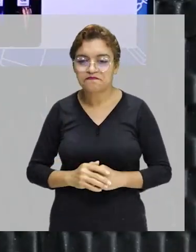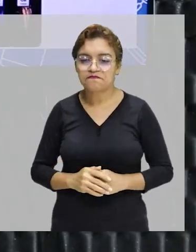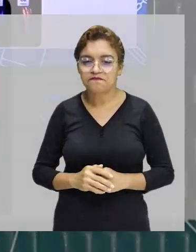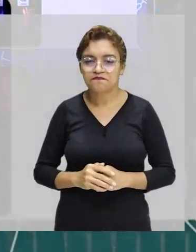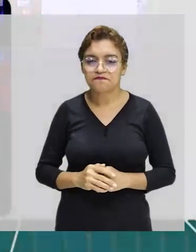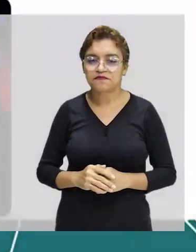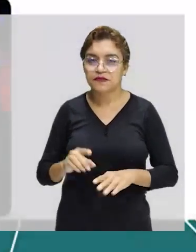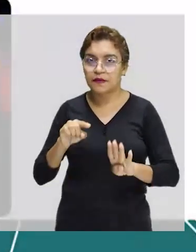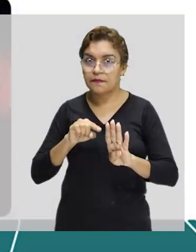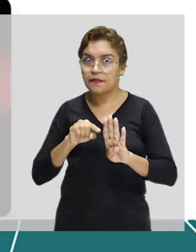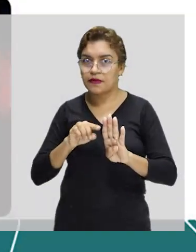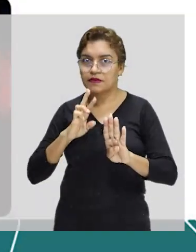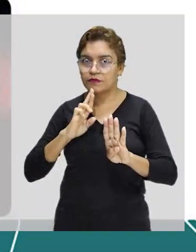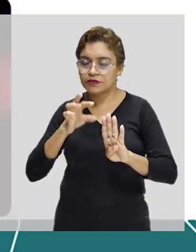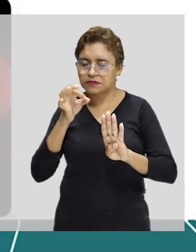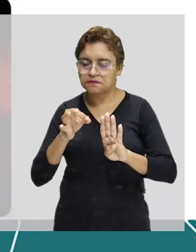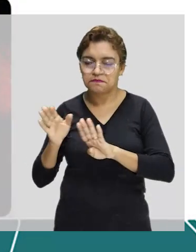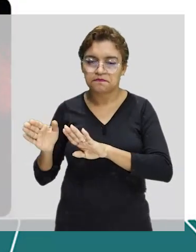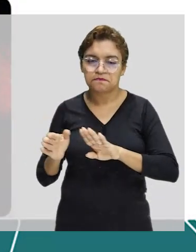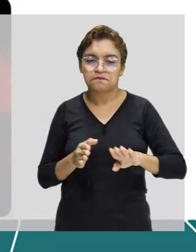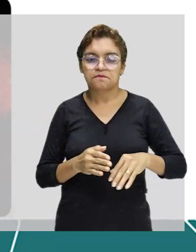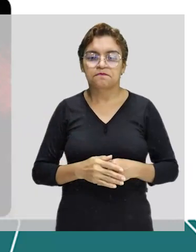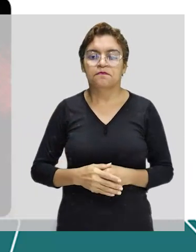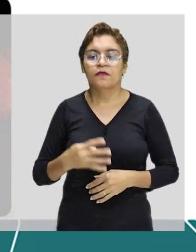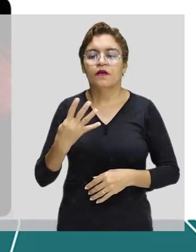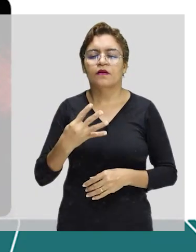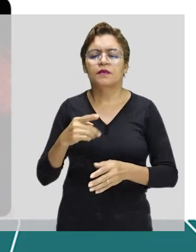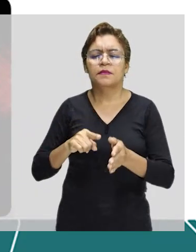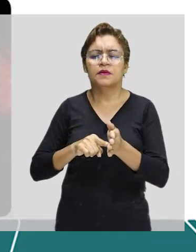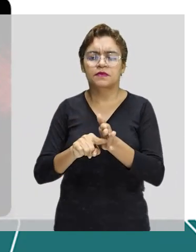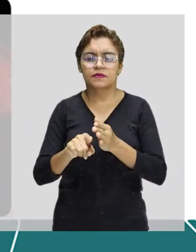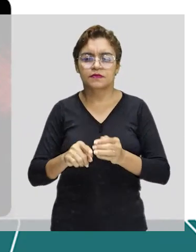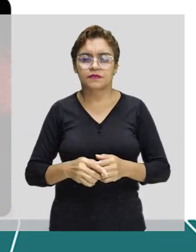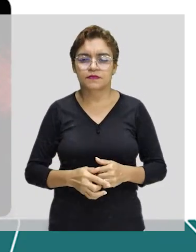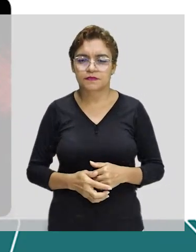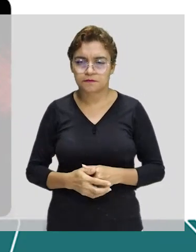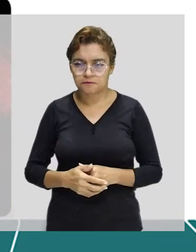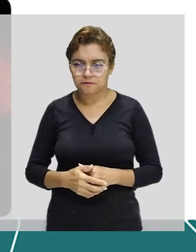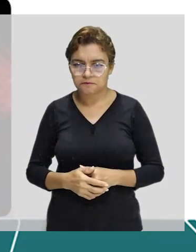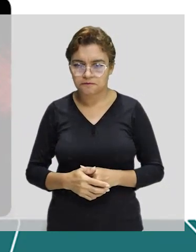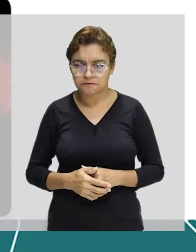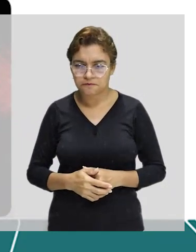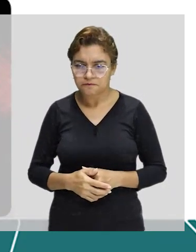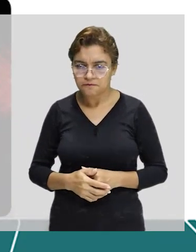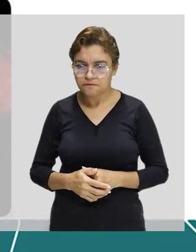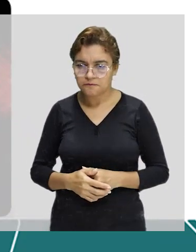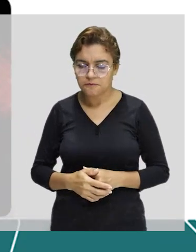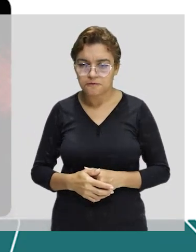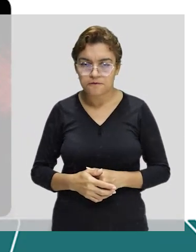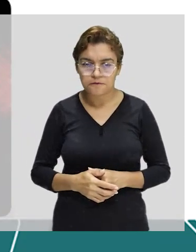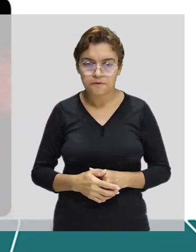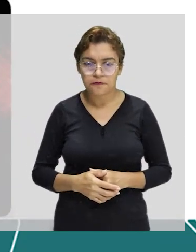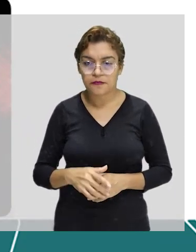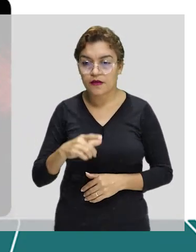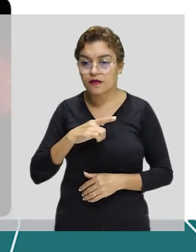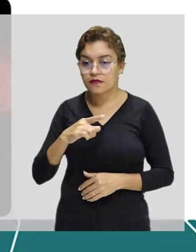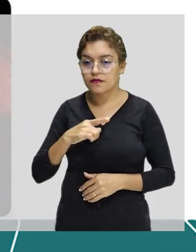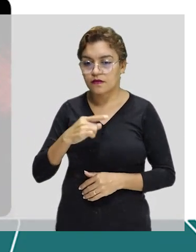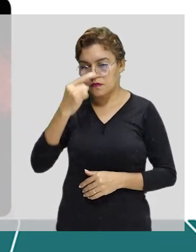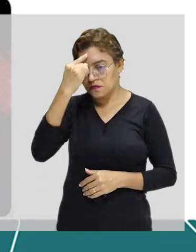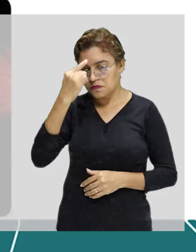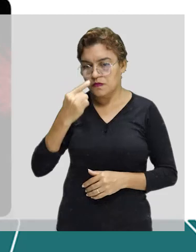B. Quarta questão. Os fogos de artifício, observe aqui na tela, turminha, trouxe aqui uma figura,